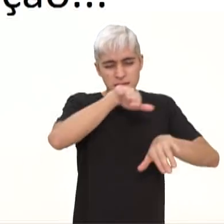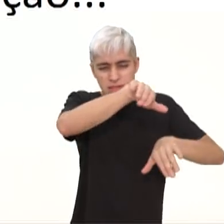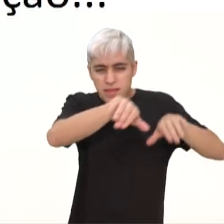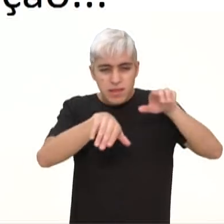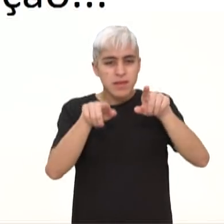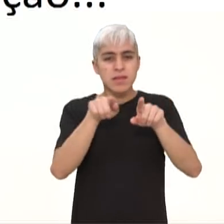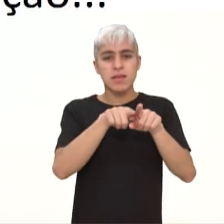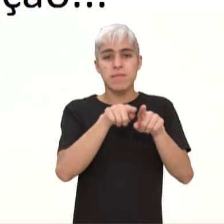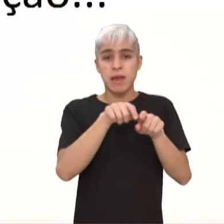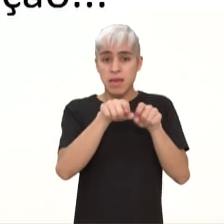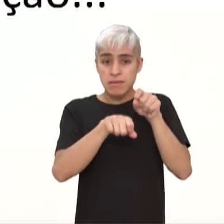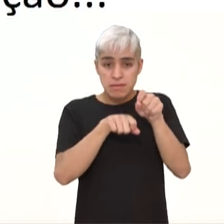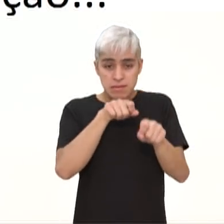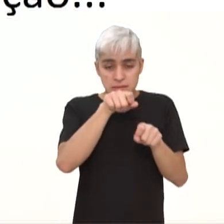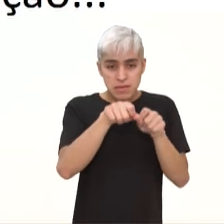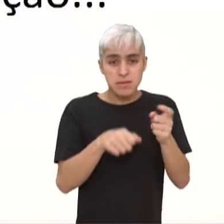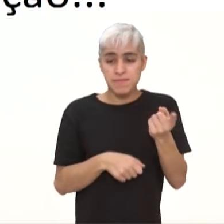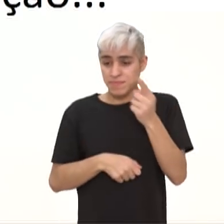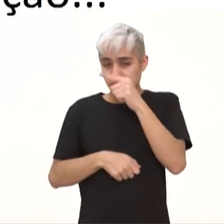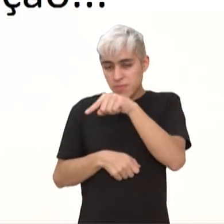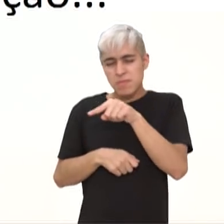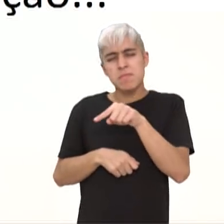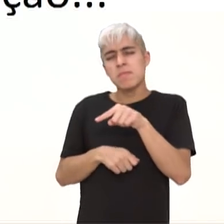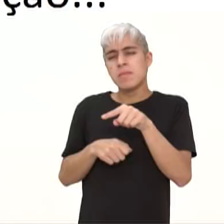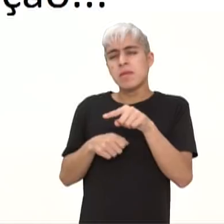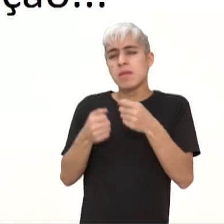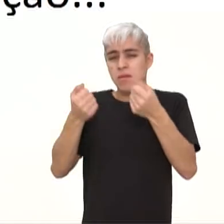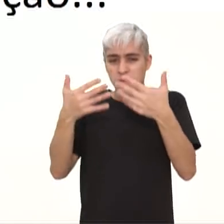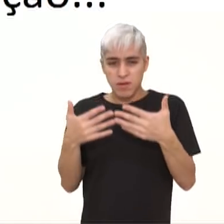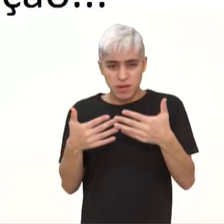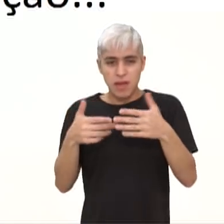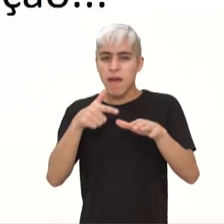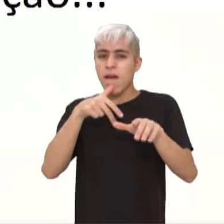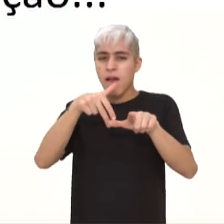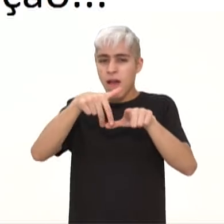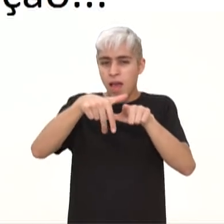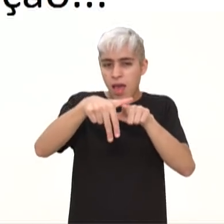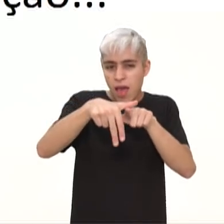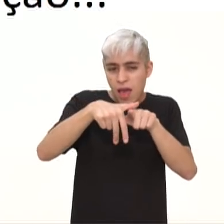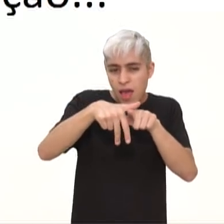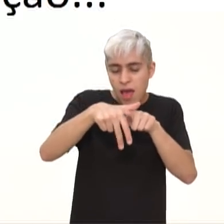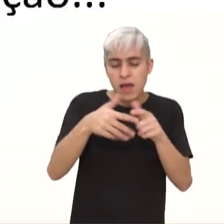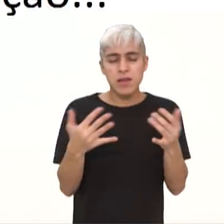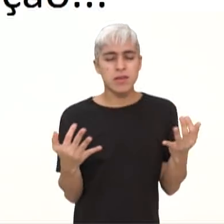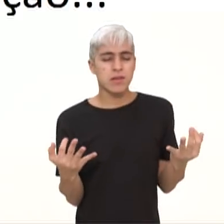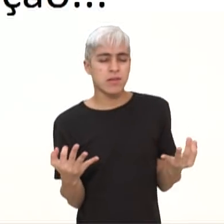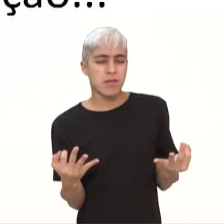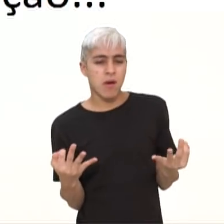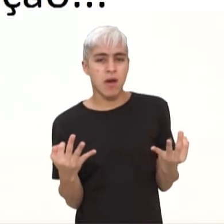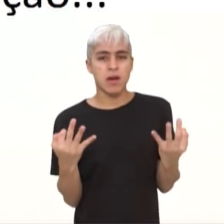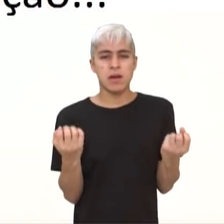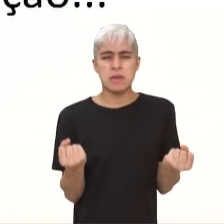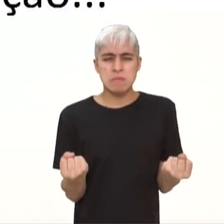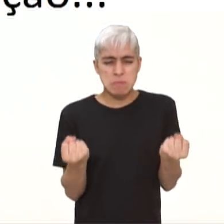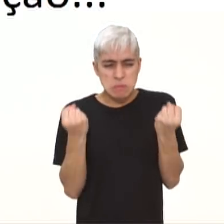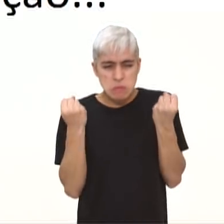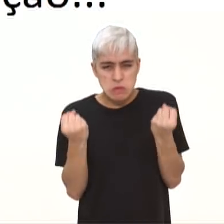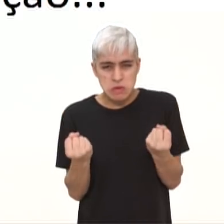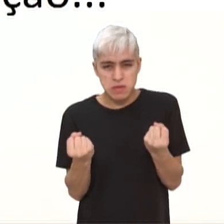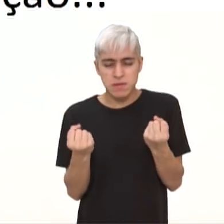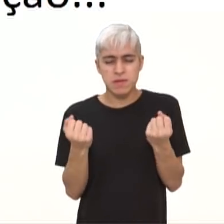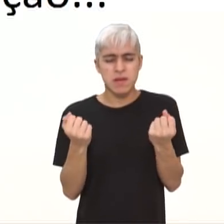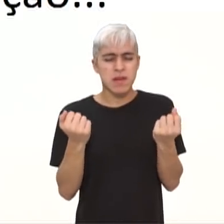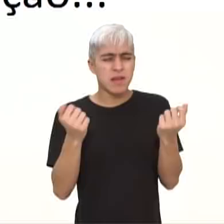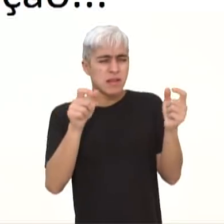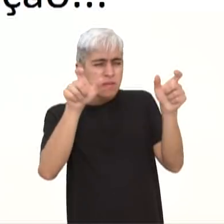ciclismo. Já de anaeróbica, eu citei aqui pilates, yoga e musculação. Então vocês percebam que a principal diferença de